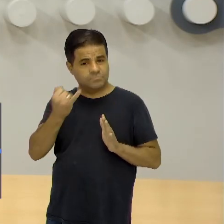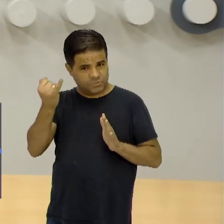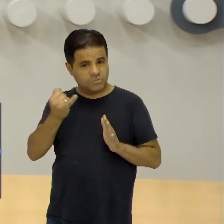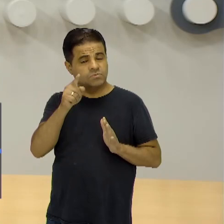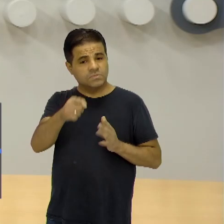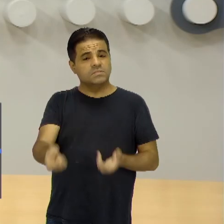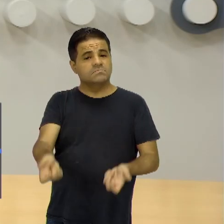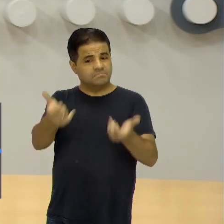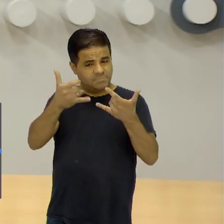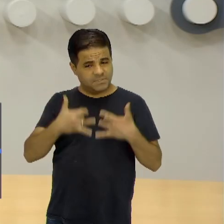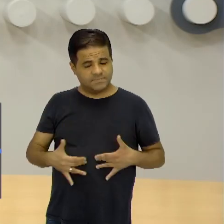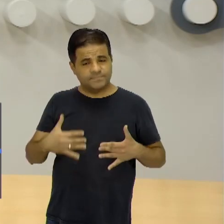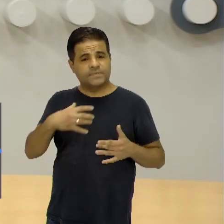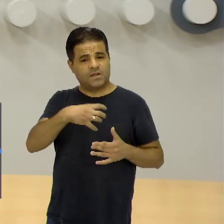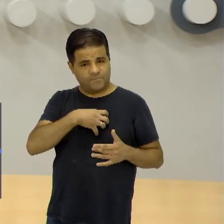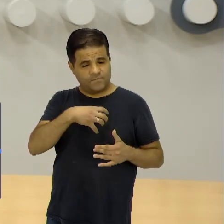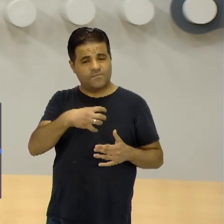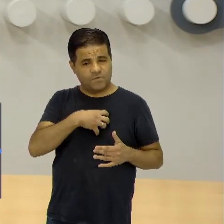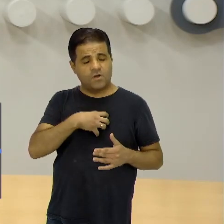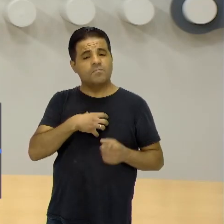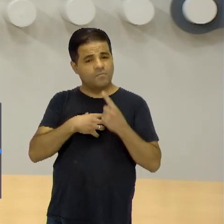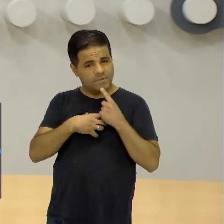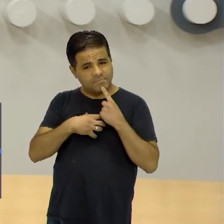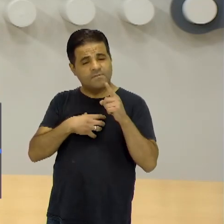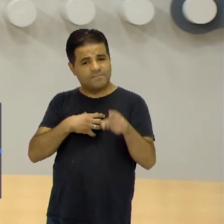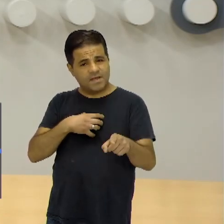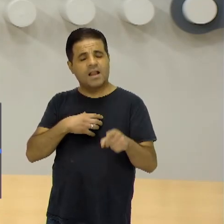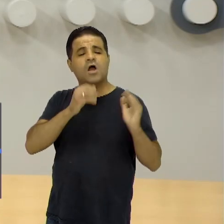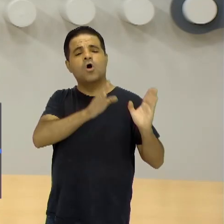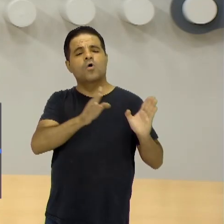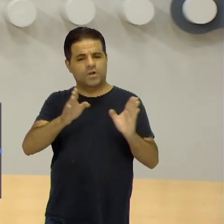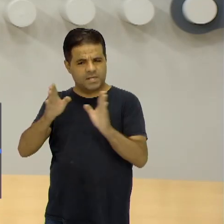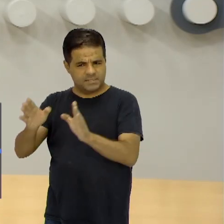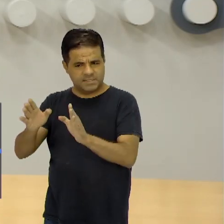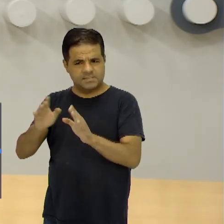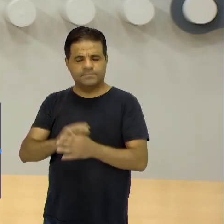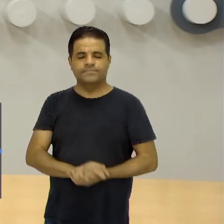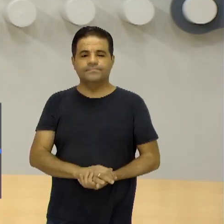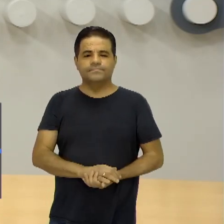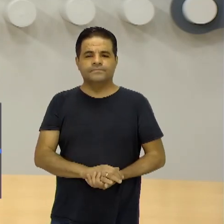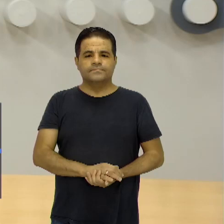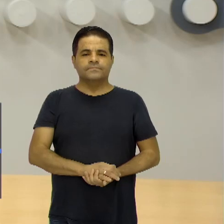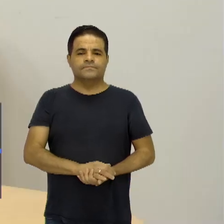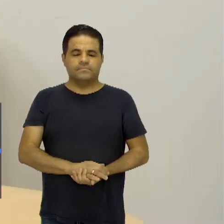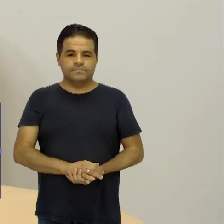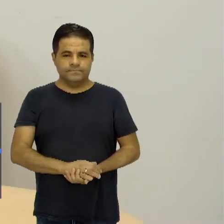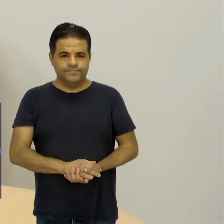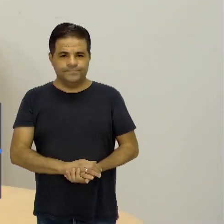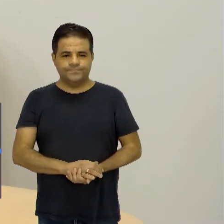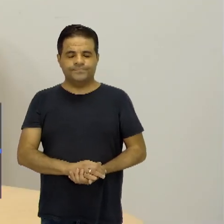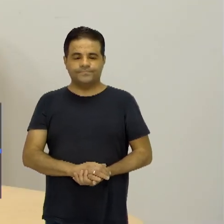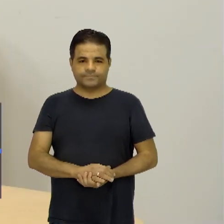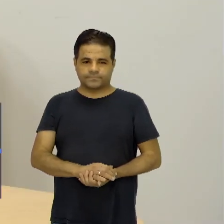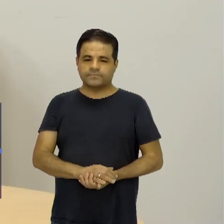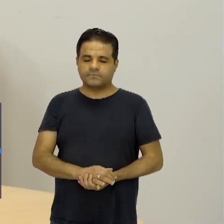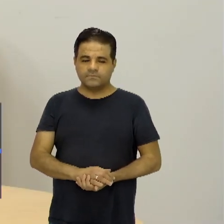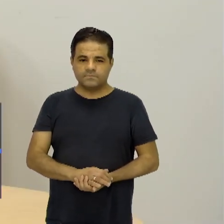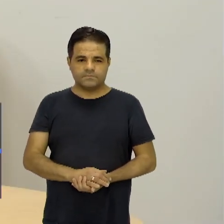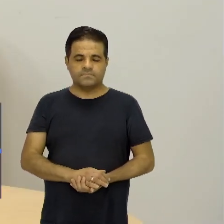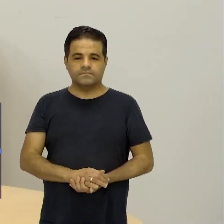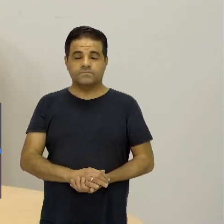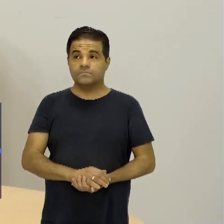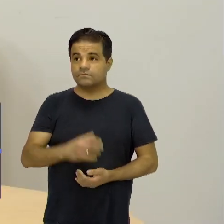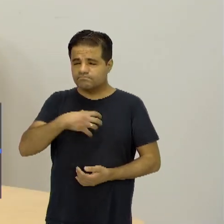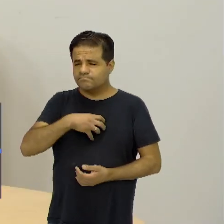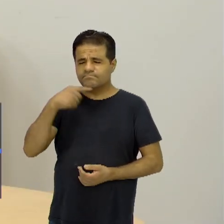quanto o que você diz, é a forma como você diz, é essa organização. Né? Então, voltando, quando a gente